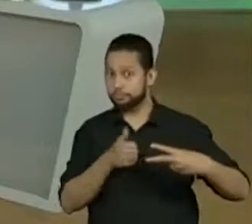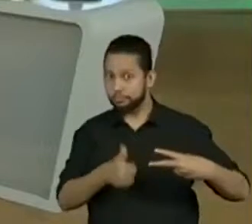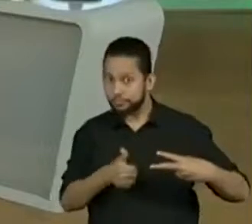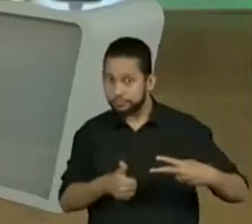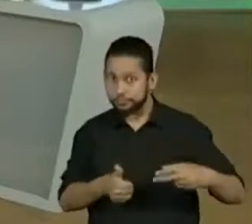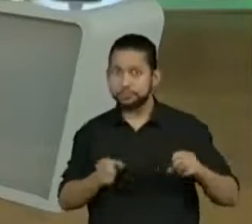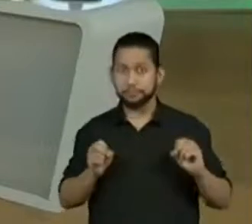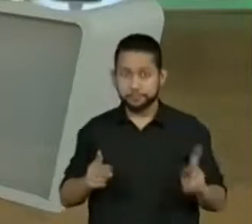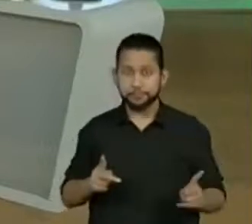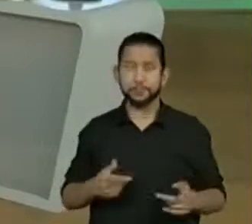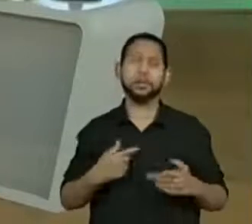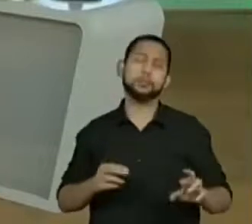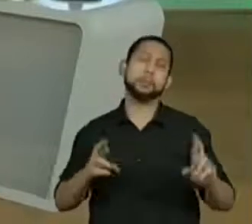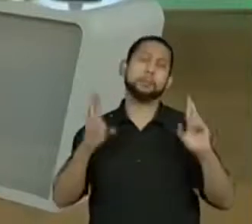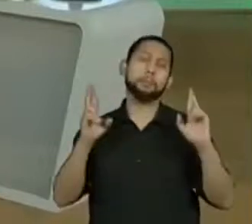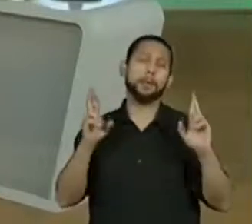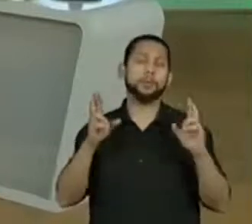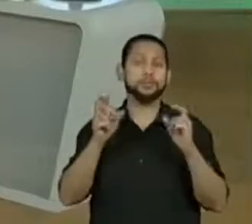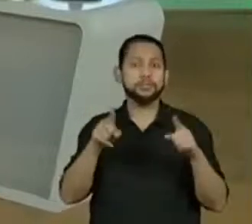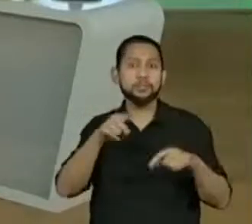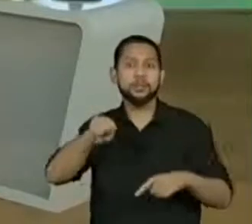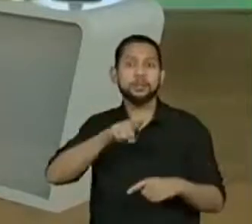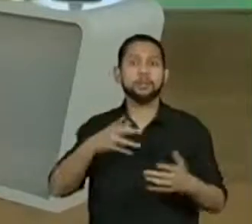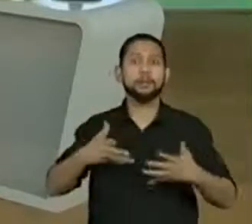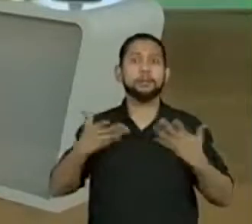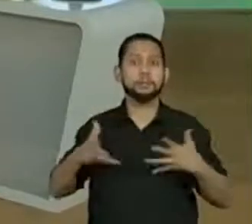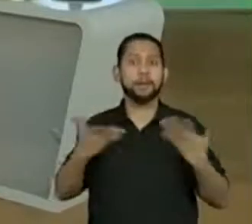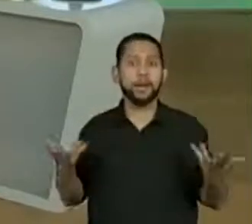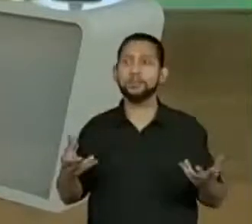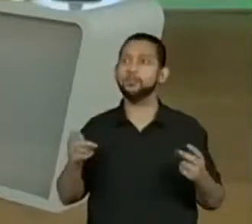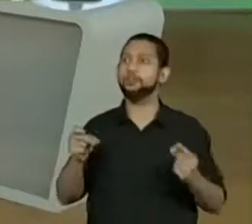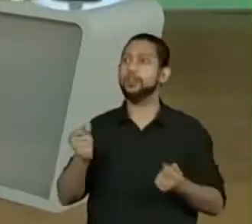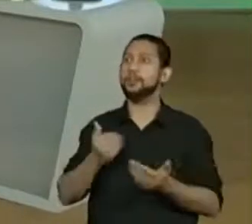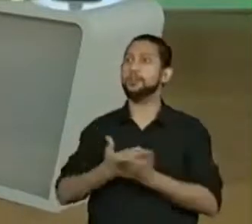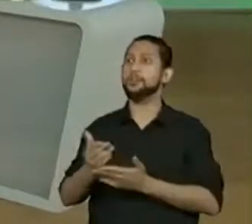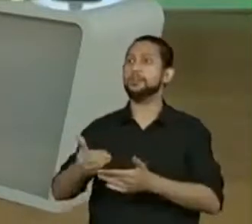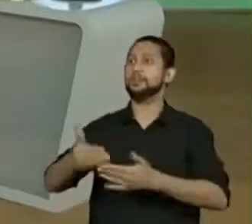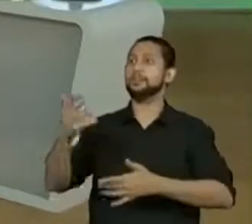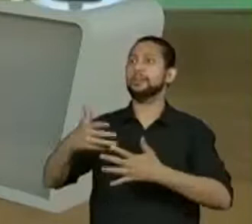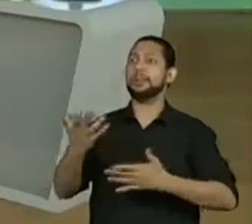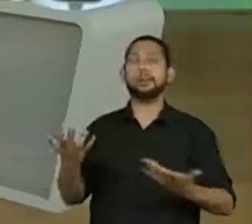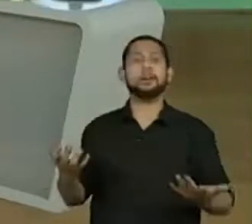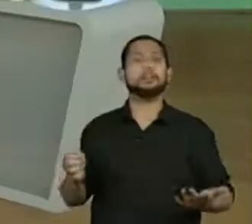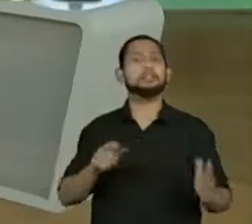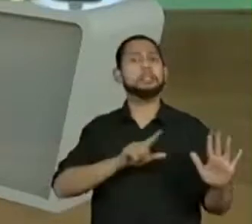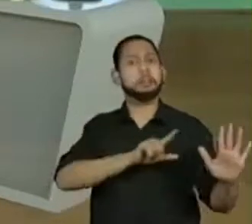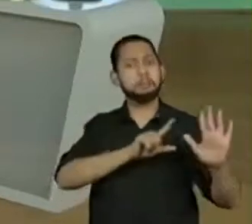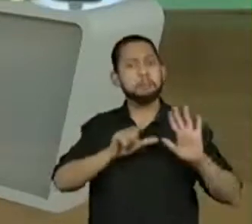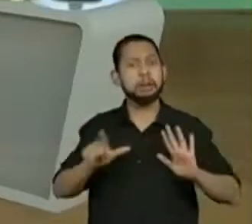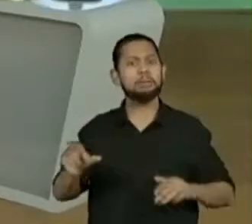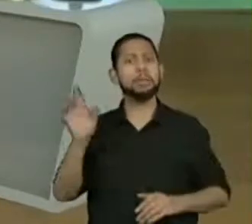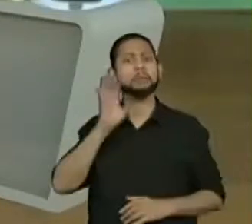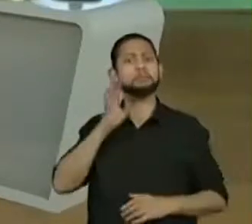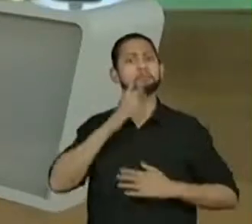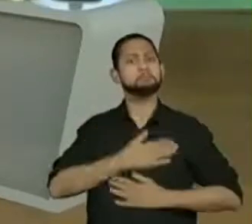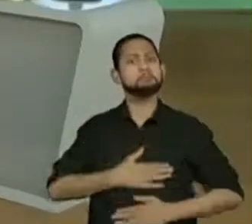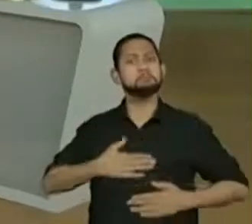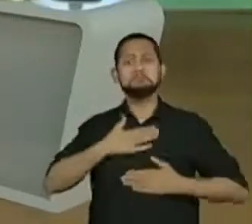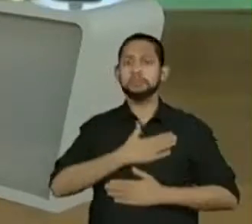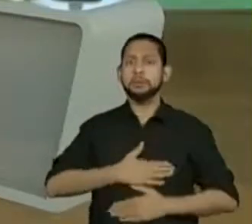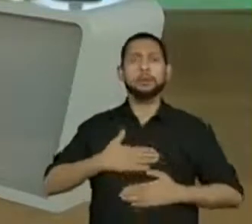então eu espero que vocês estejam animada já se pessoal já começou inspirada semana foi estar né sendo